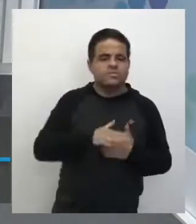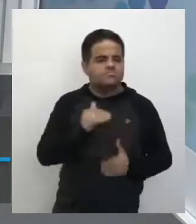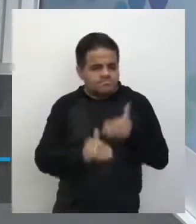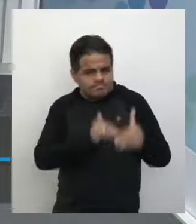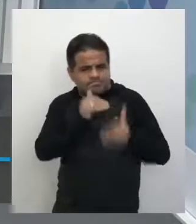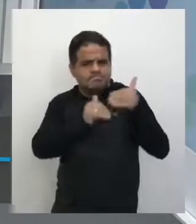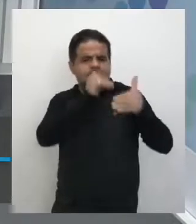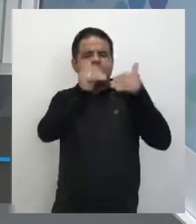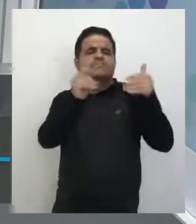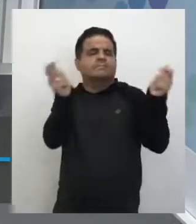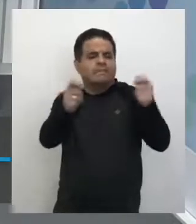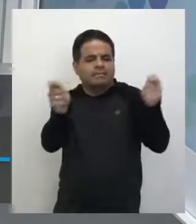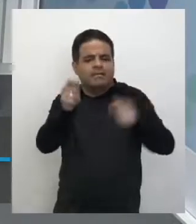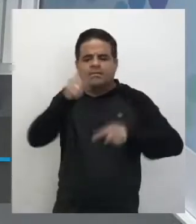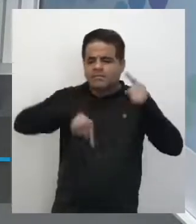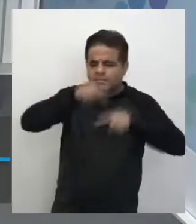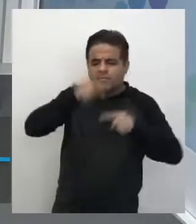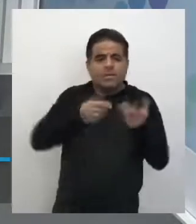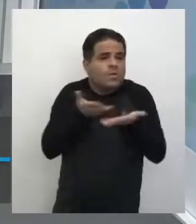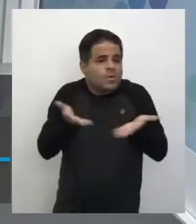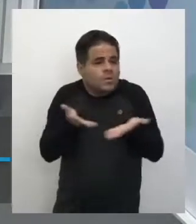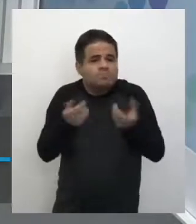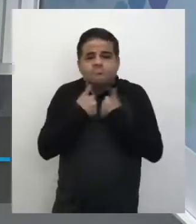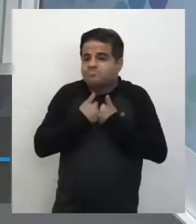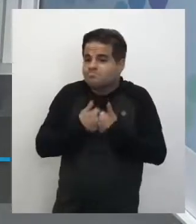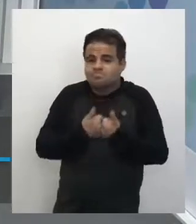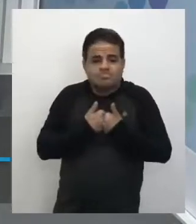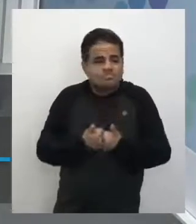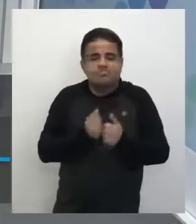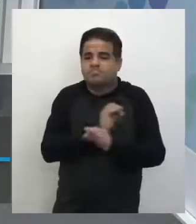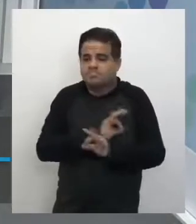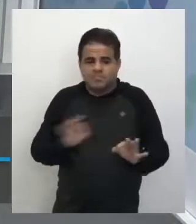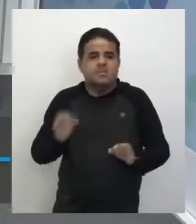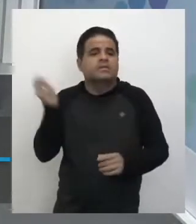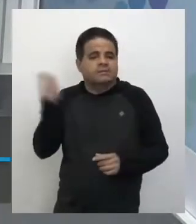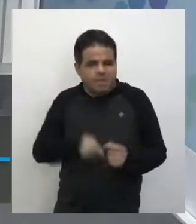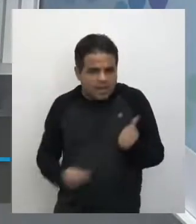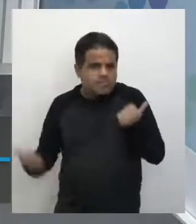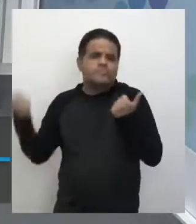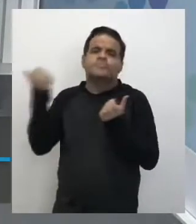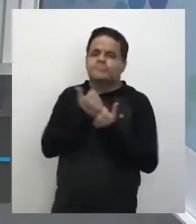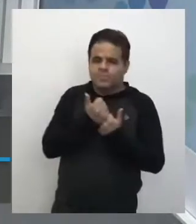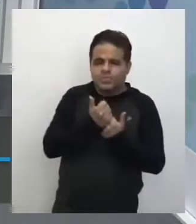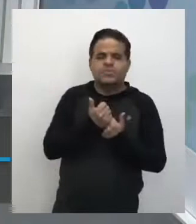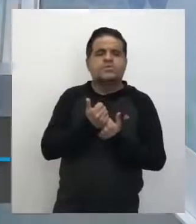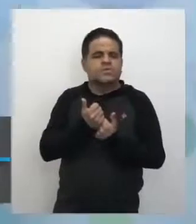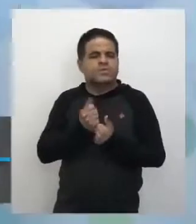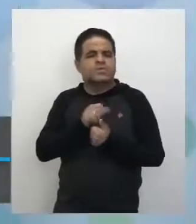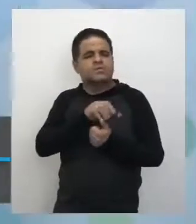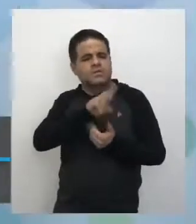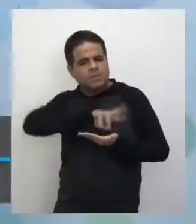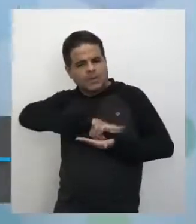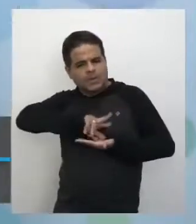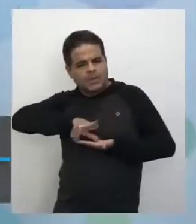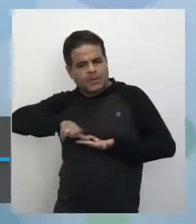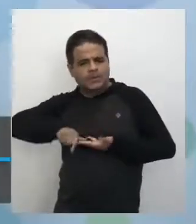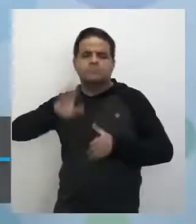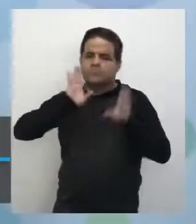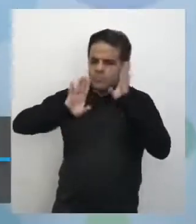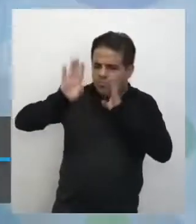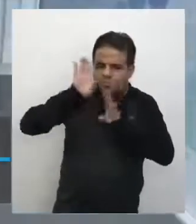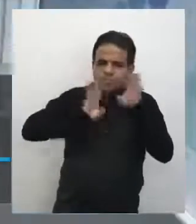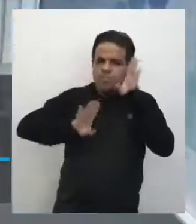desenvolvimento, né, maior desses materiais, estaríamos aí, tinha a questão de você substituição de órgãos, né, assim por diante, né? Muito bacana